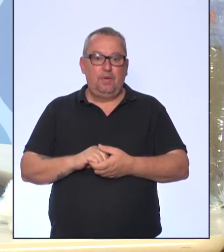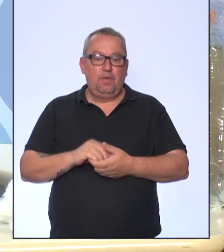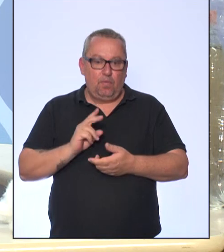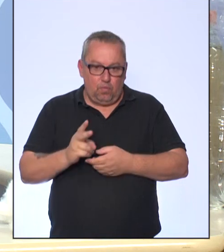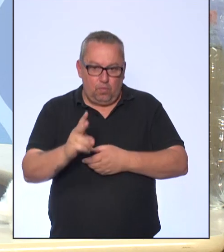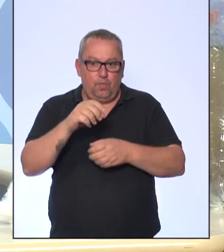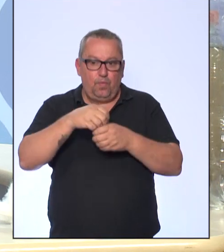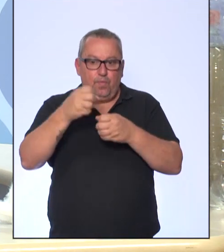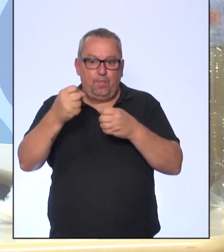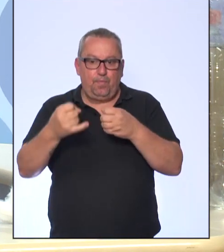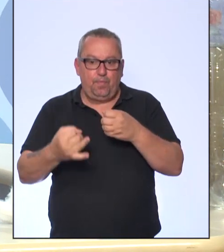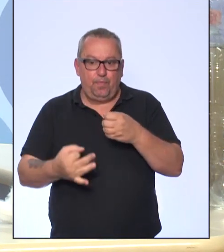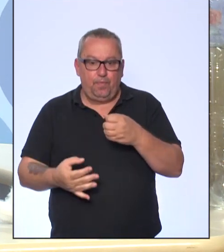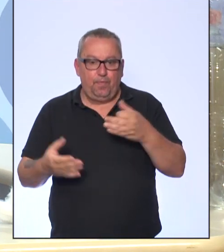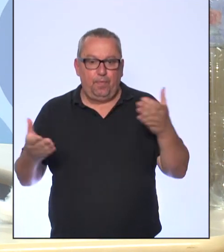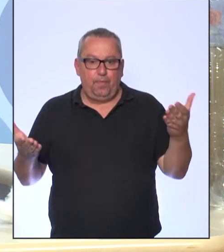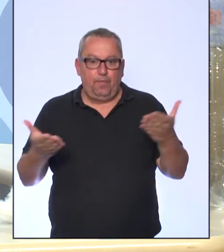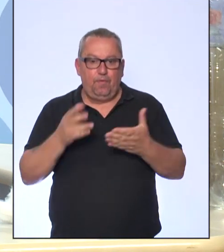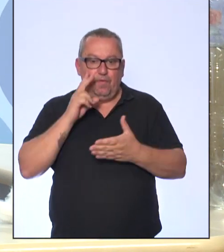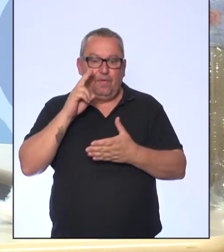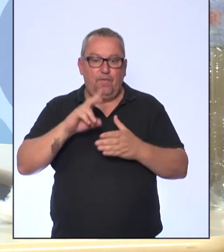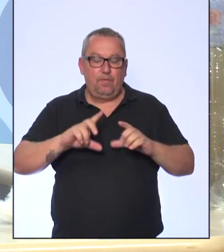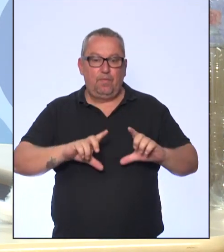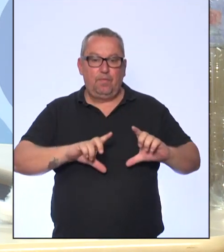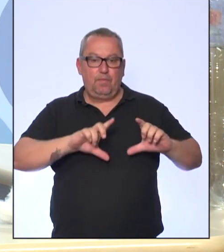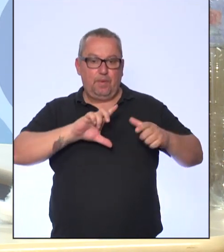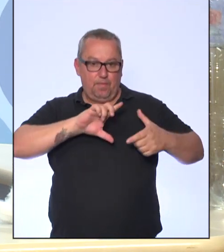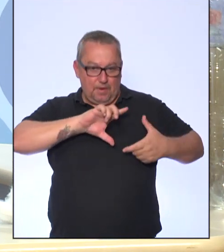conteúdo. Então, agora a gente vai ver uma imagem de um